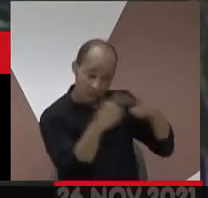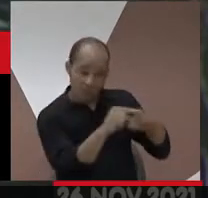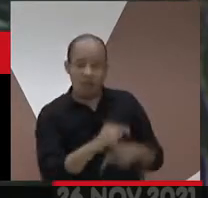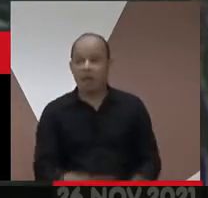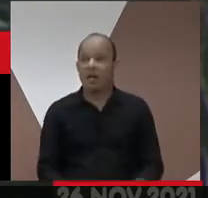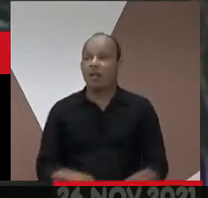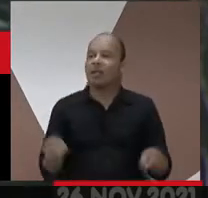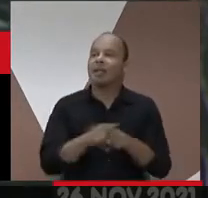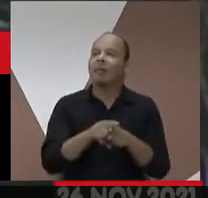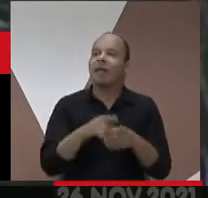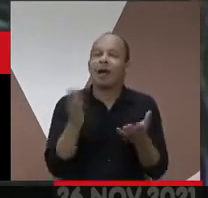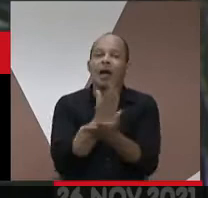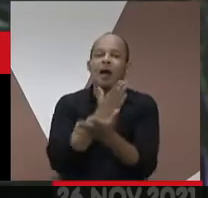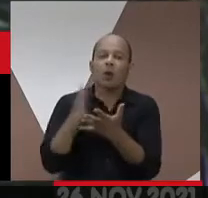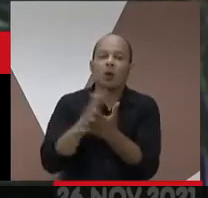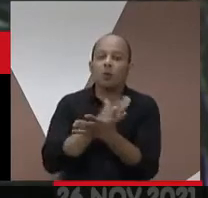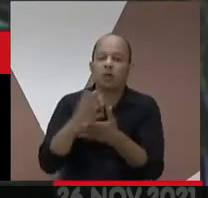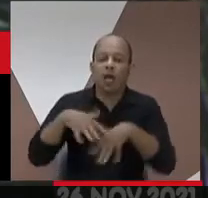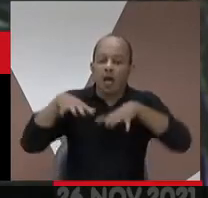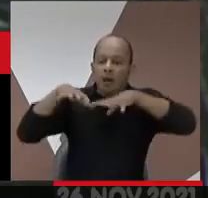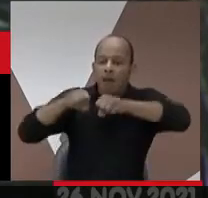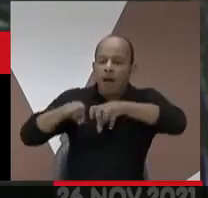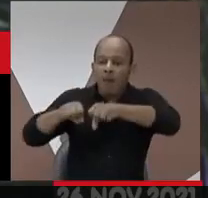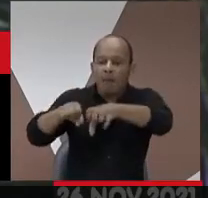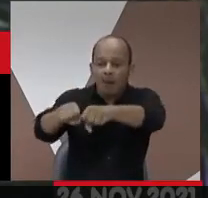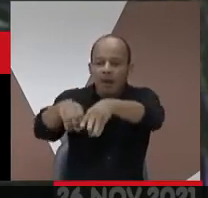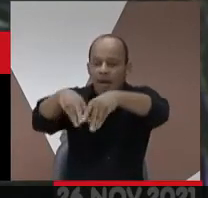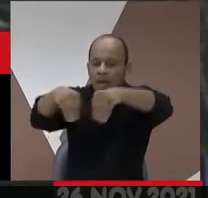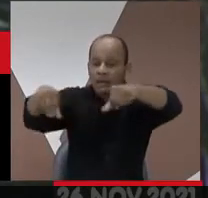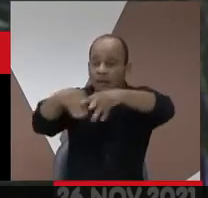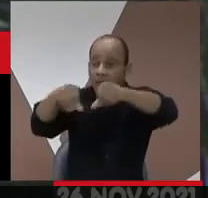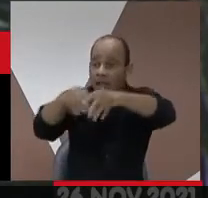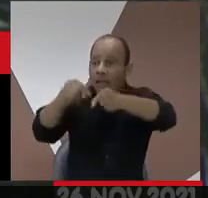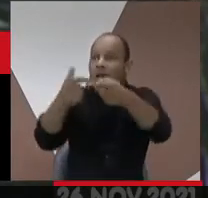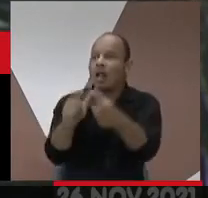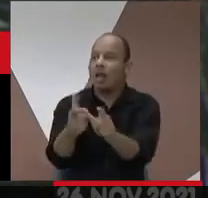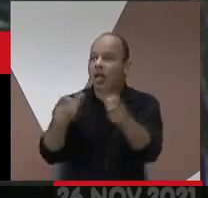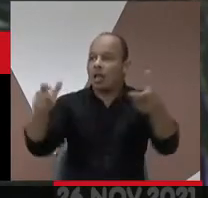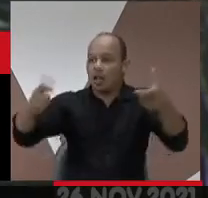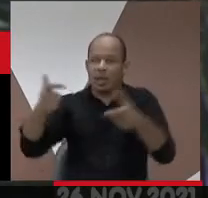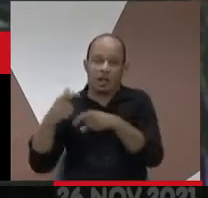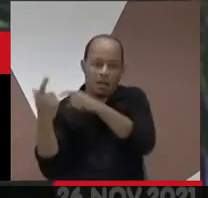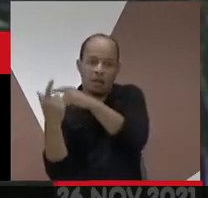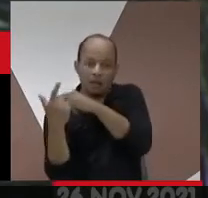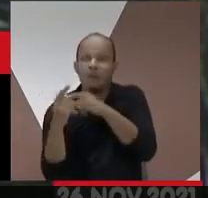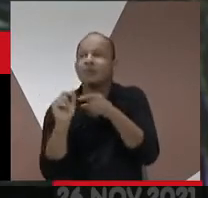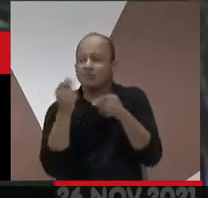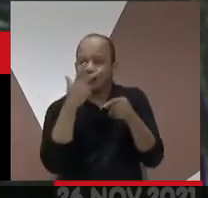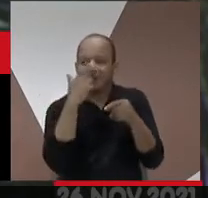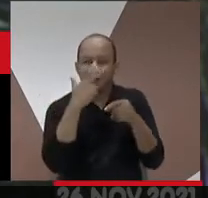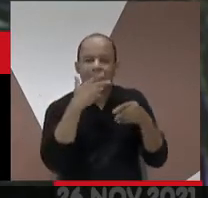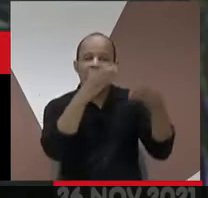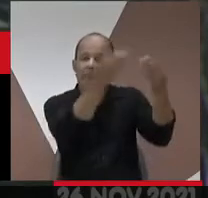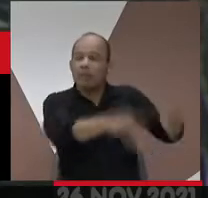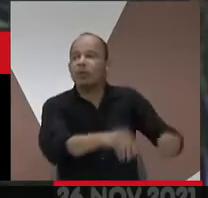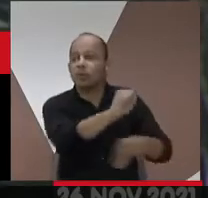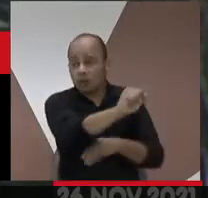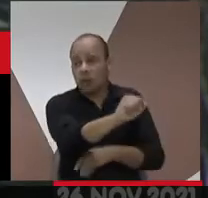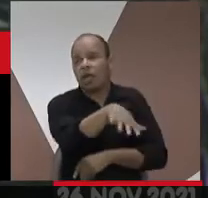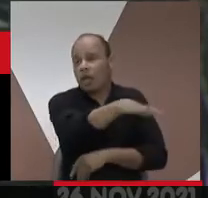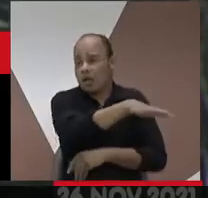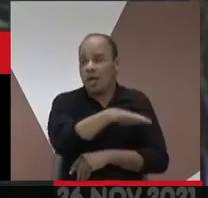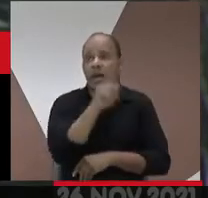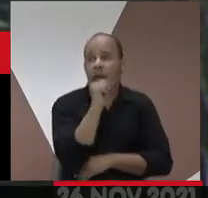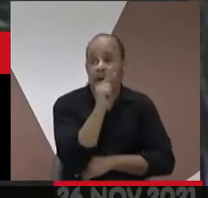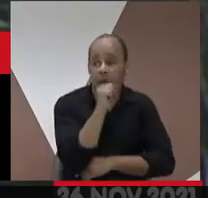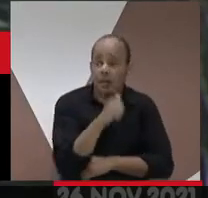loteamentos clandestinos que se multiplicaram depois do plano diretor, que foi aprovado em 2017. E ela está sendo atacada